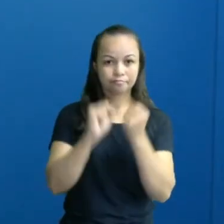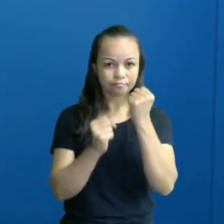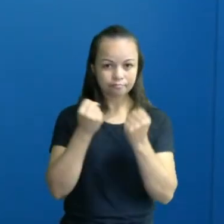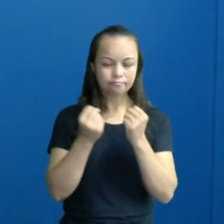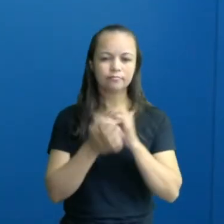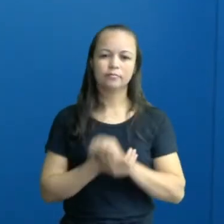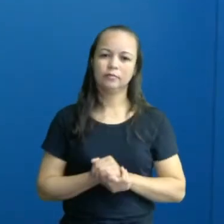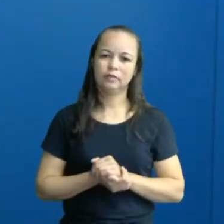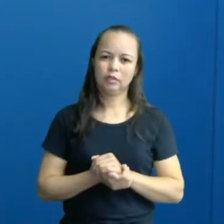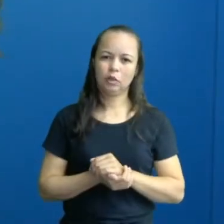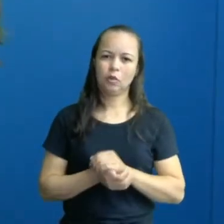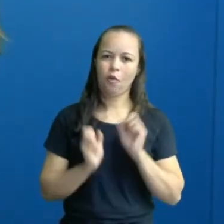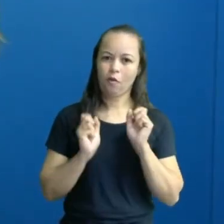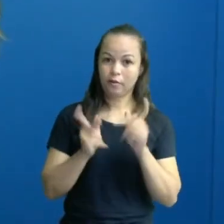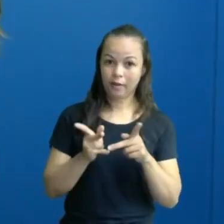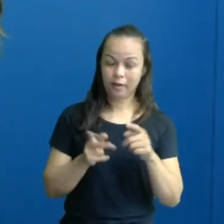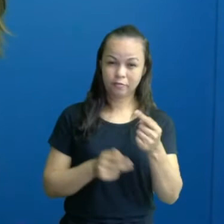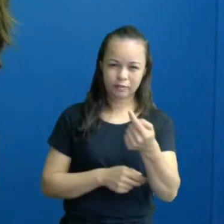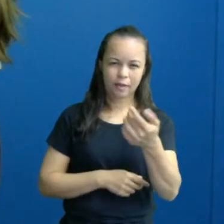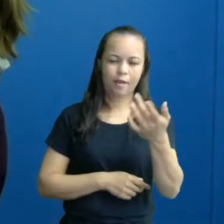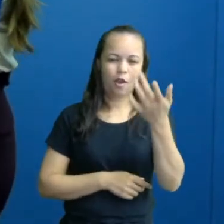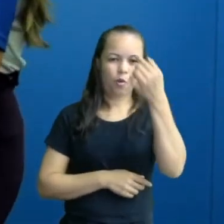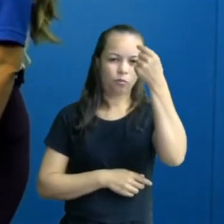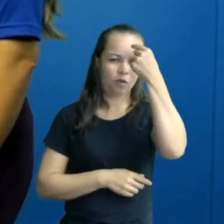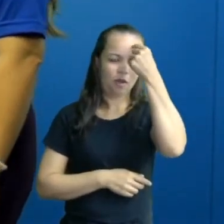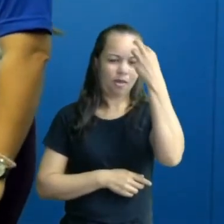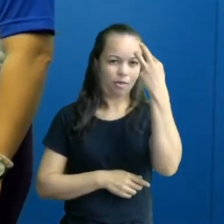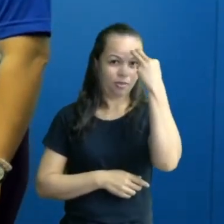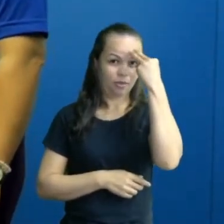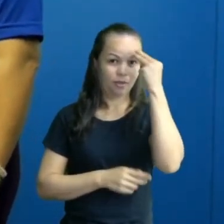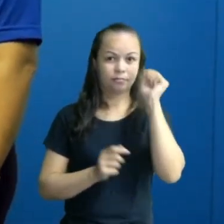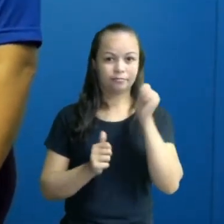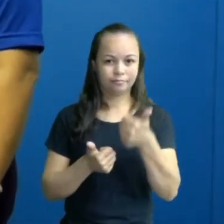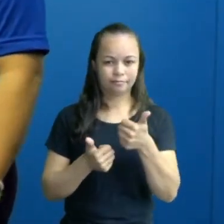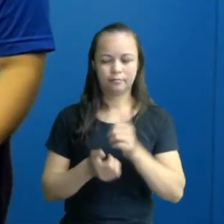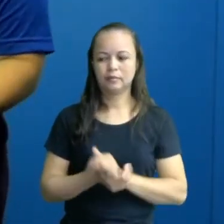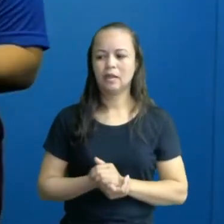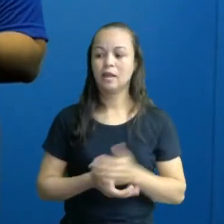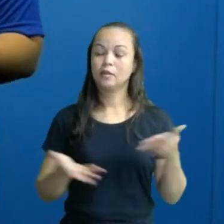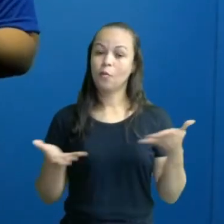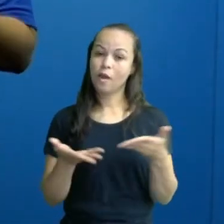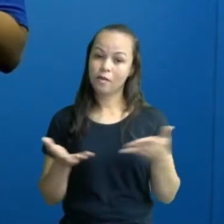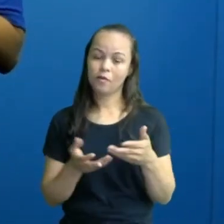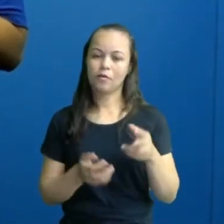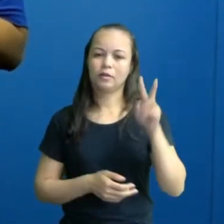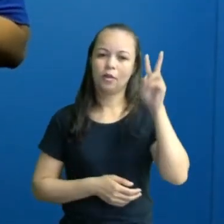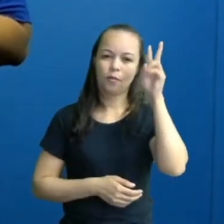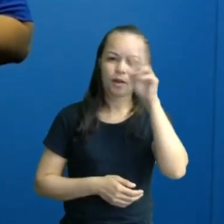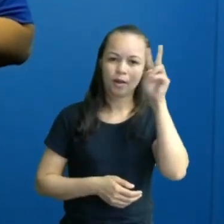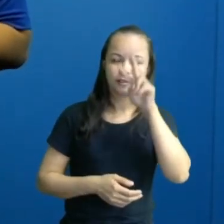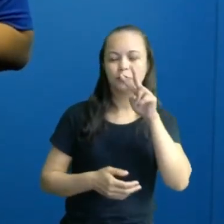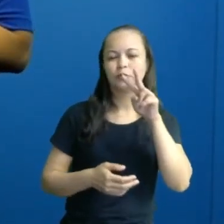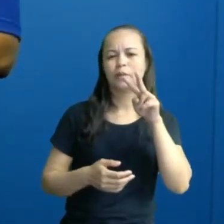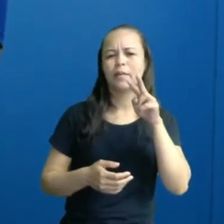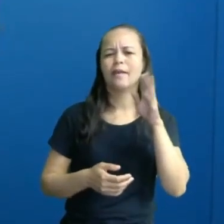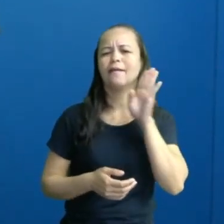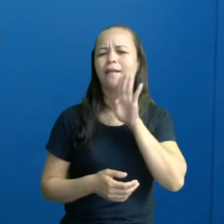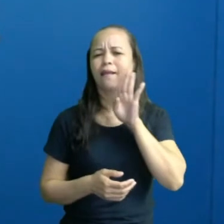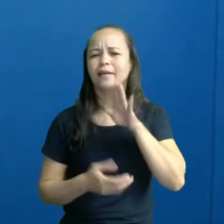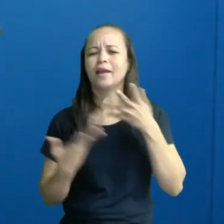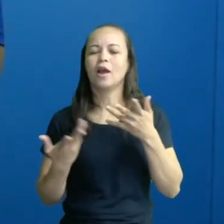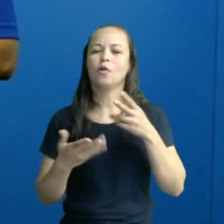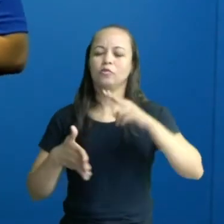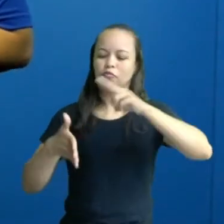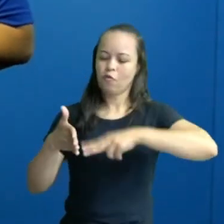cabecinha aí? Vamos lá. Eu trouxe para vocês uma historinha bem legal. Eu já li essa história para vocês numa outra aula, então eu vou ler ela